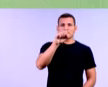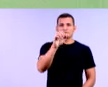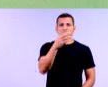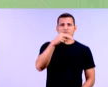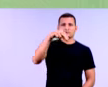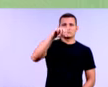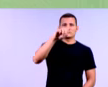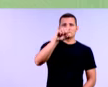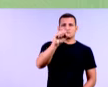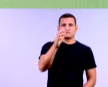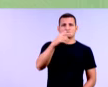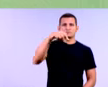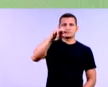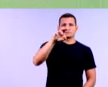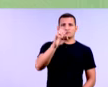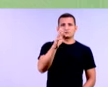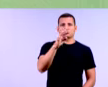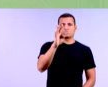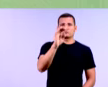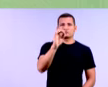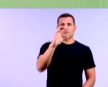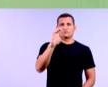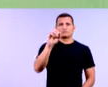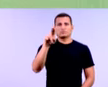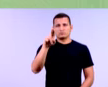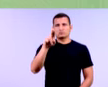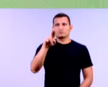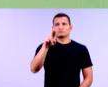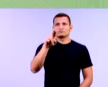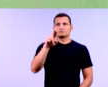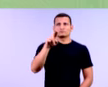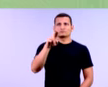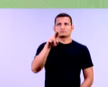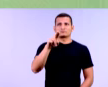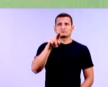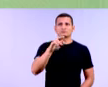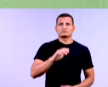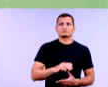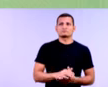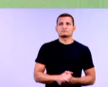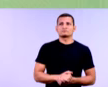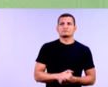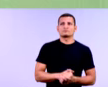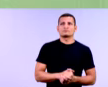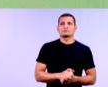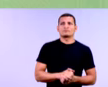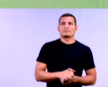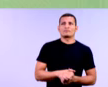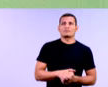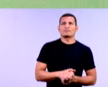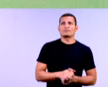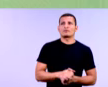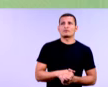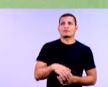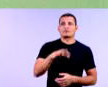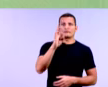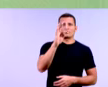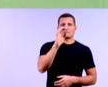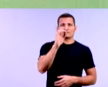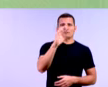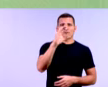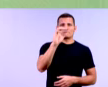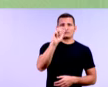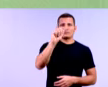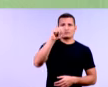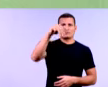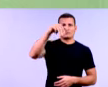tocamos. Bem, agora... Então, a letra B, fomos nós que tocamos. Ok.